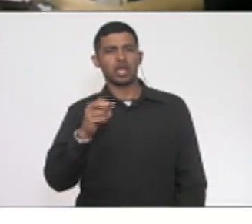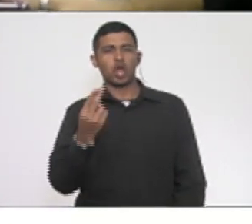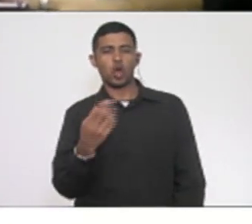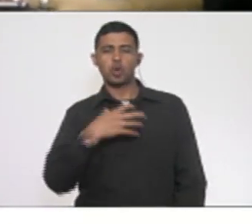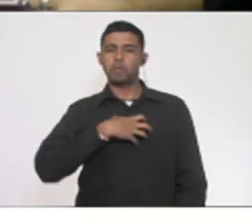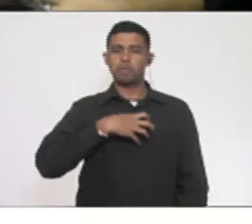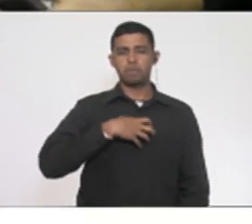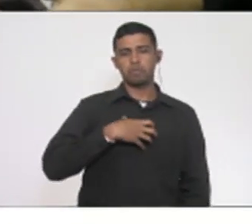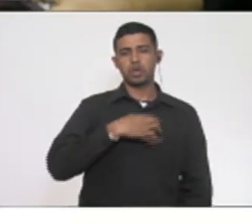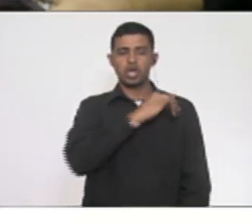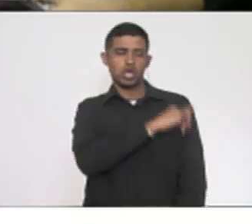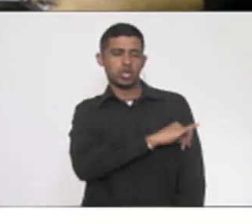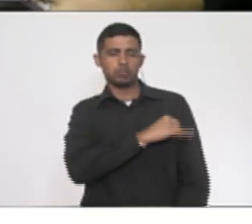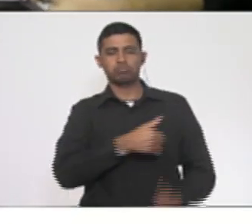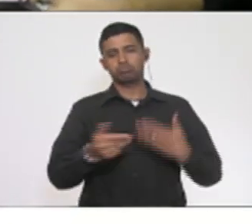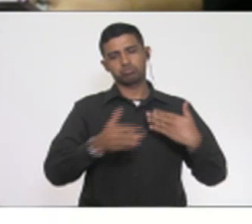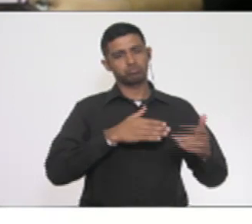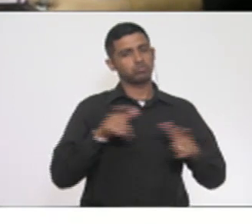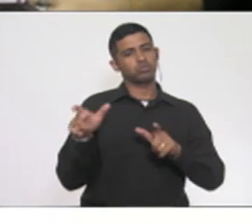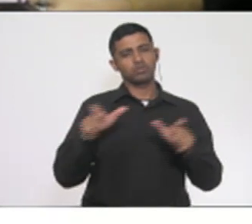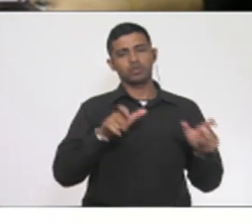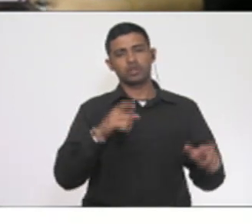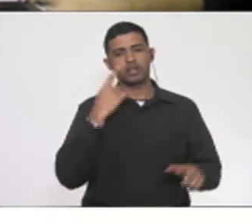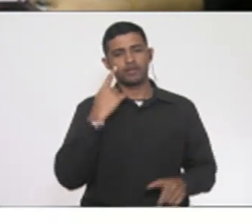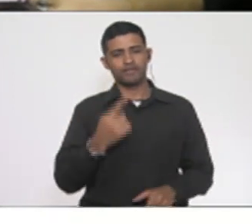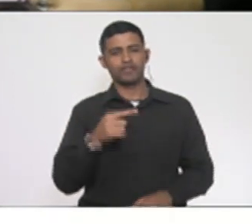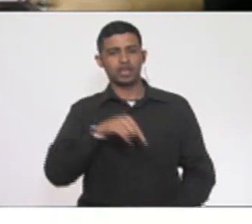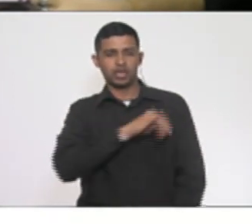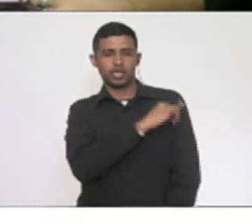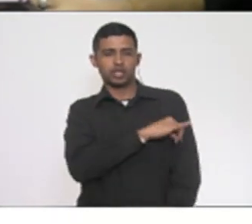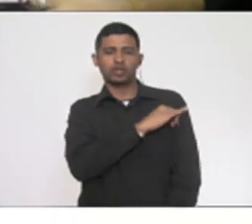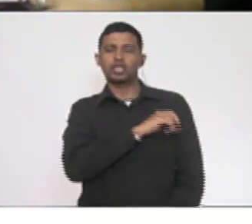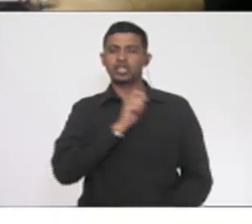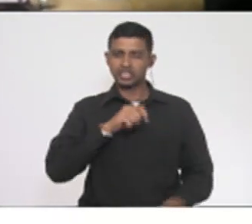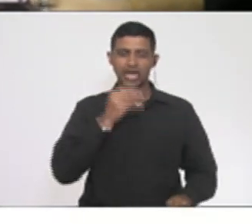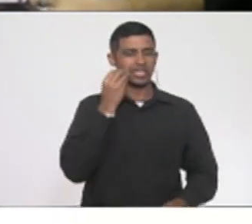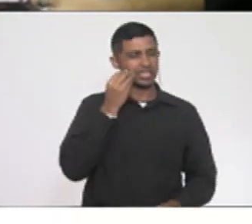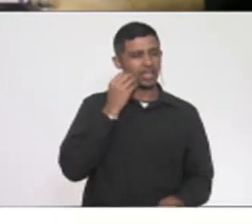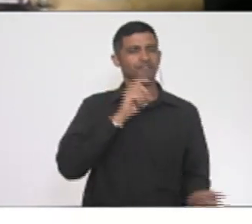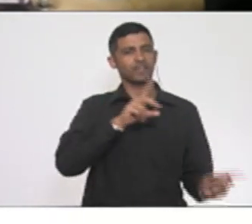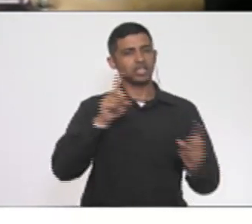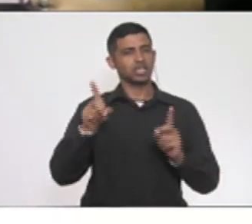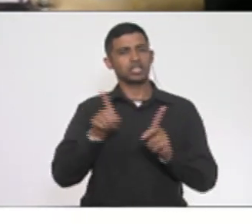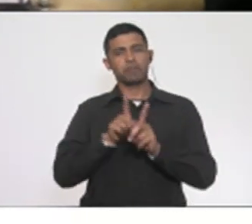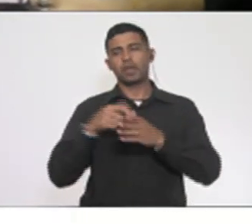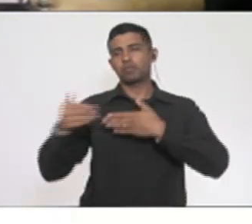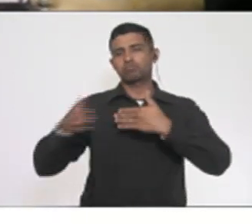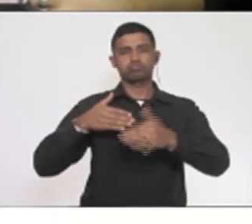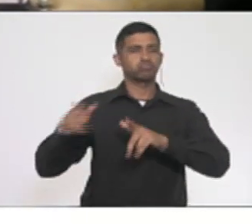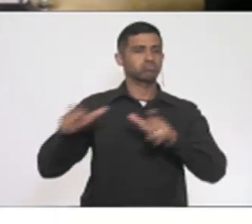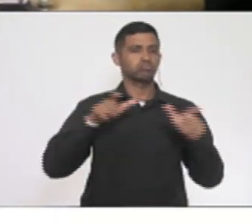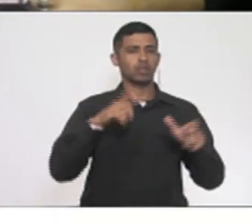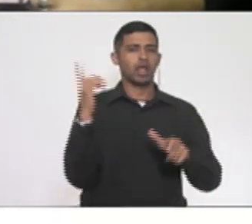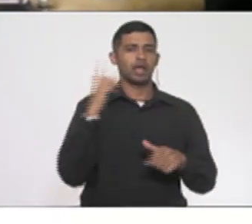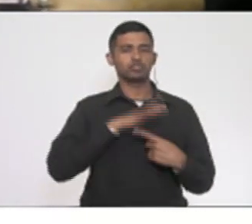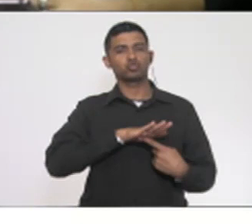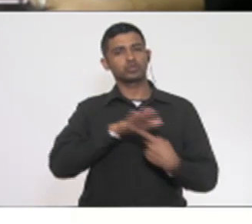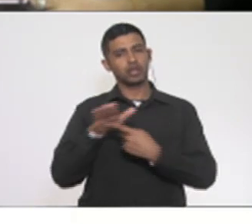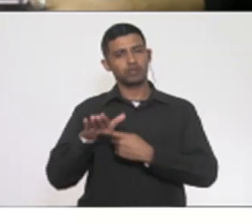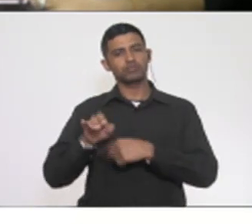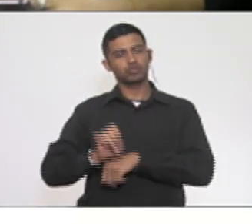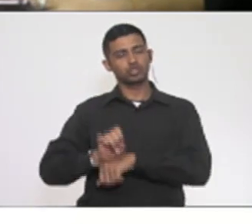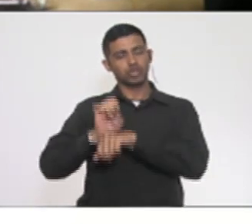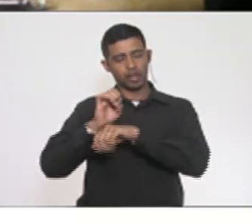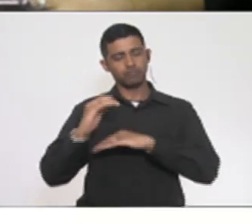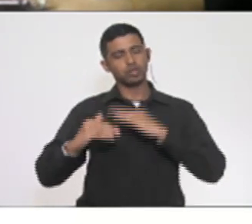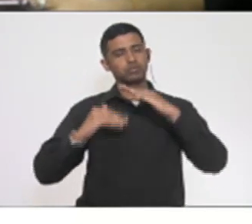Janeiro, ou em qualquer outro lugar. E um gás do Rio de Janeiro possa ser ofertado também em qualquer lugar, isso dando liquidez ao mercado, e a gente começa a